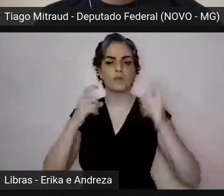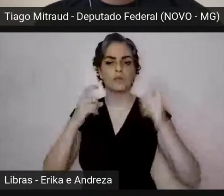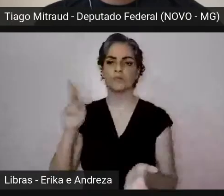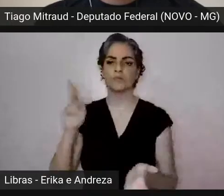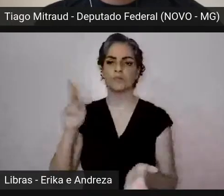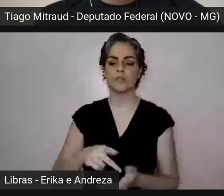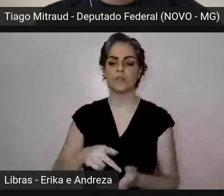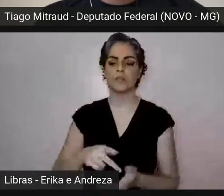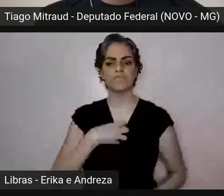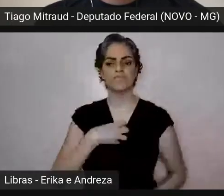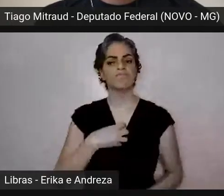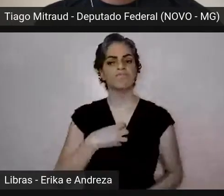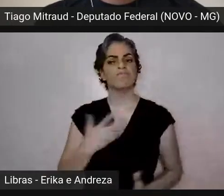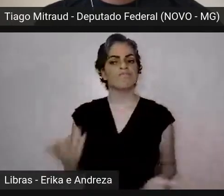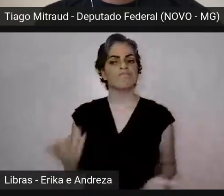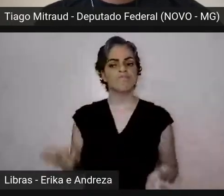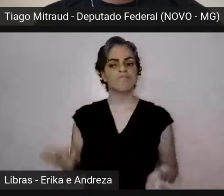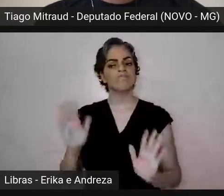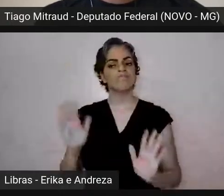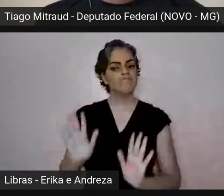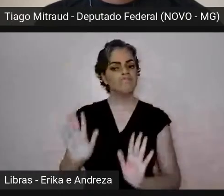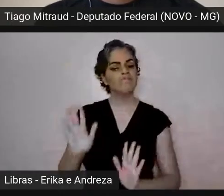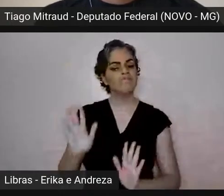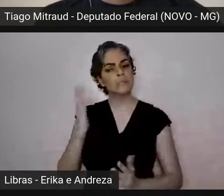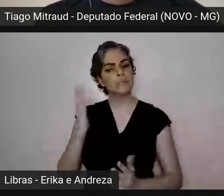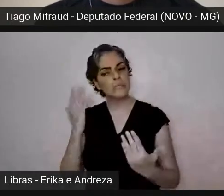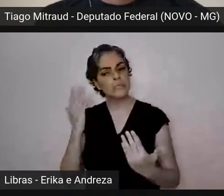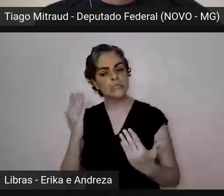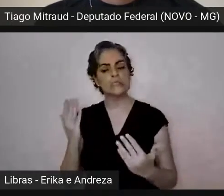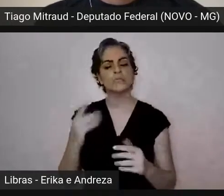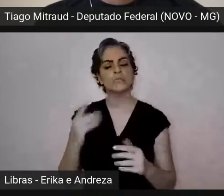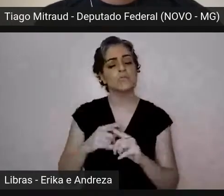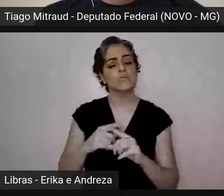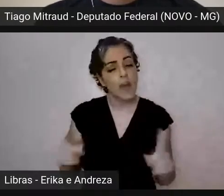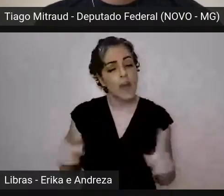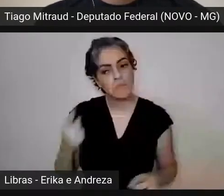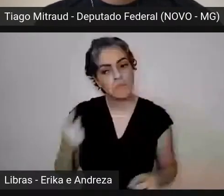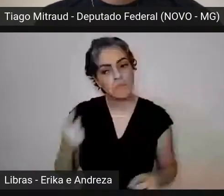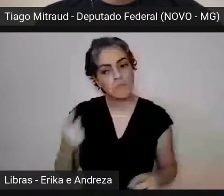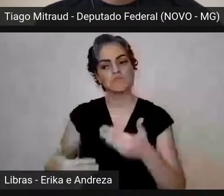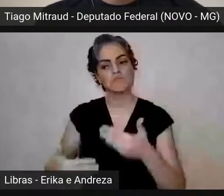muito com o pé atrás em relação a isso aqui, mas ainda está em debate.